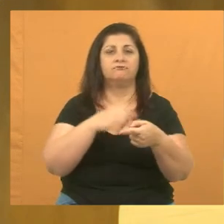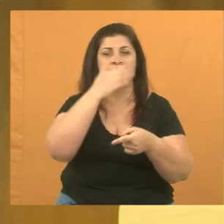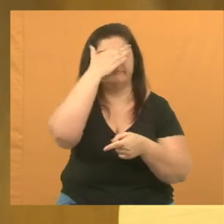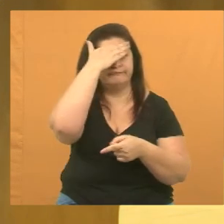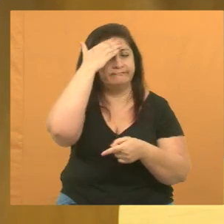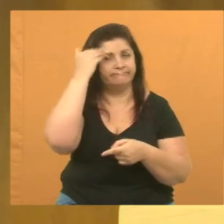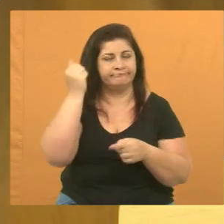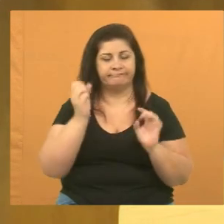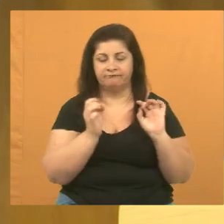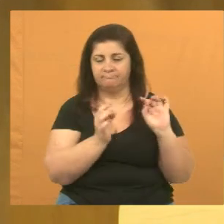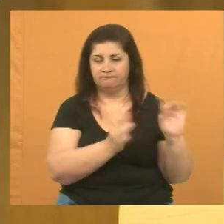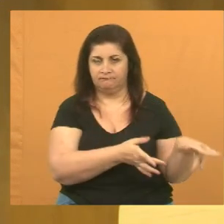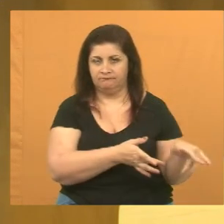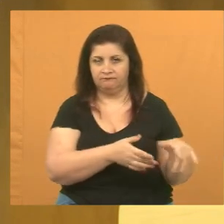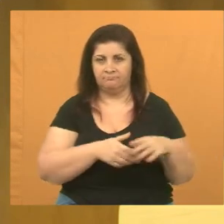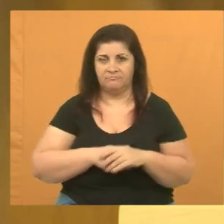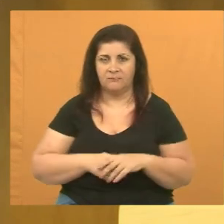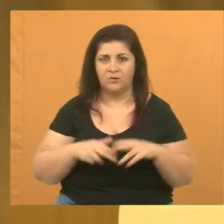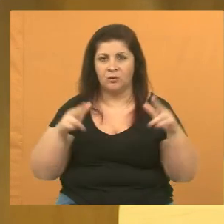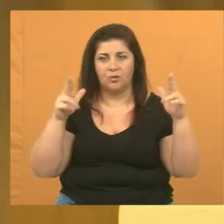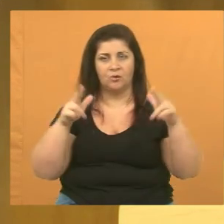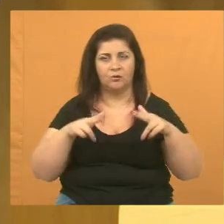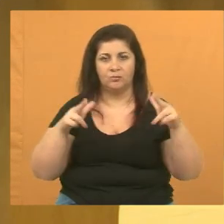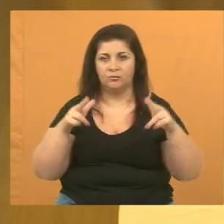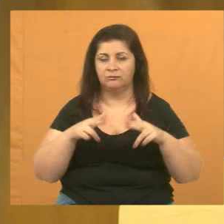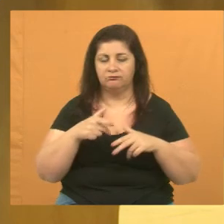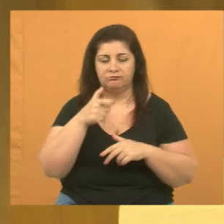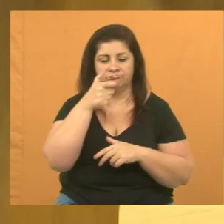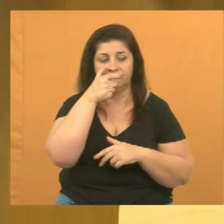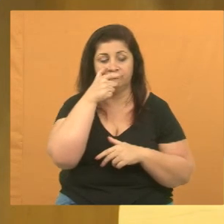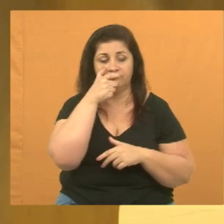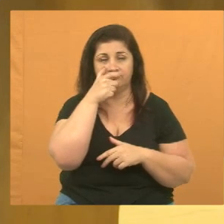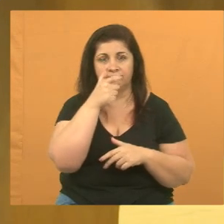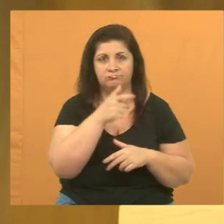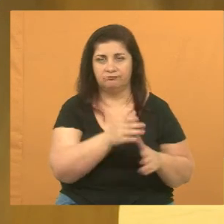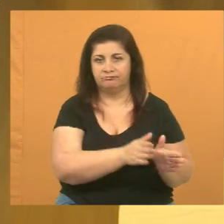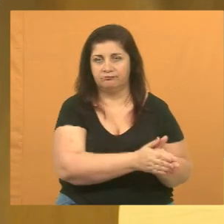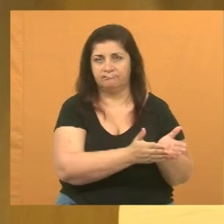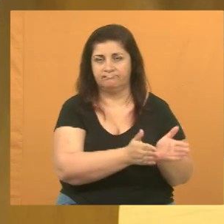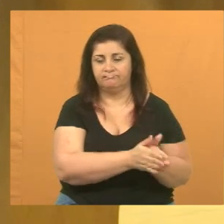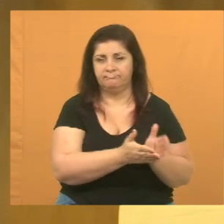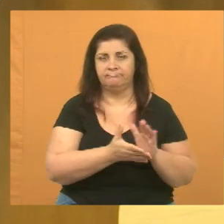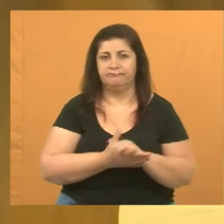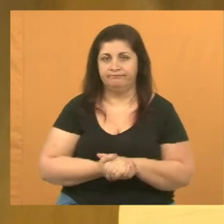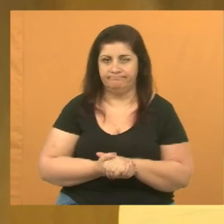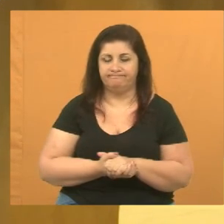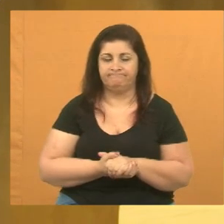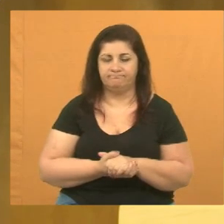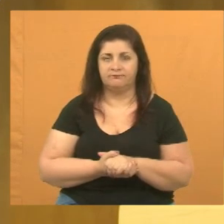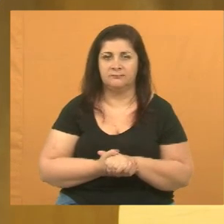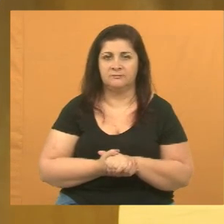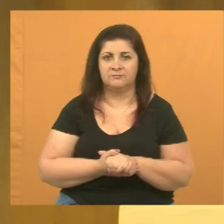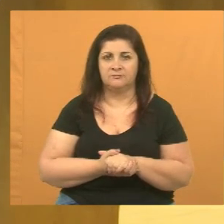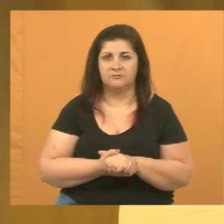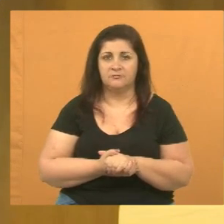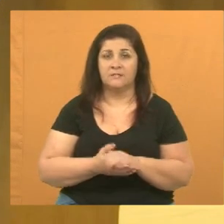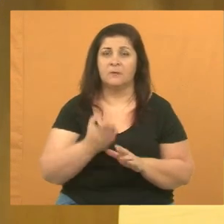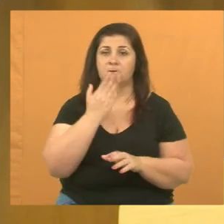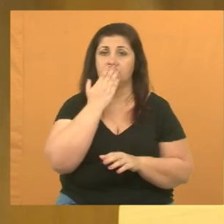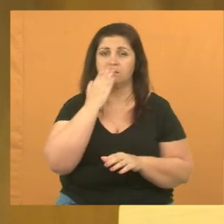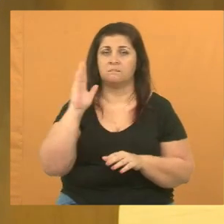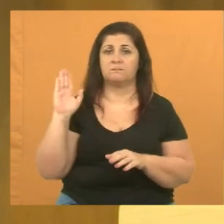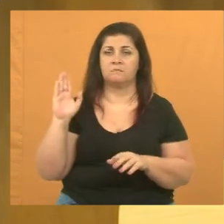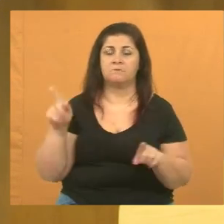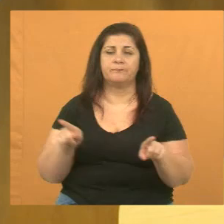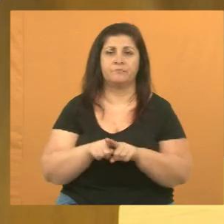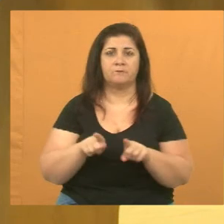esquece deles. Nunca mais vê esse pessoal que pede o voto. E a promessa também